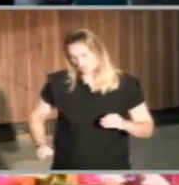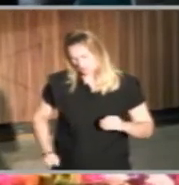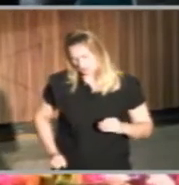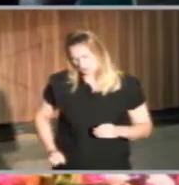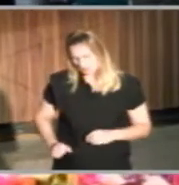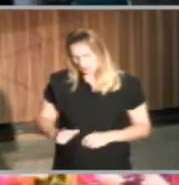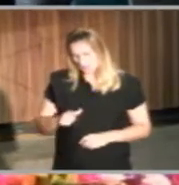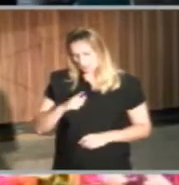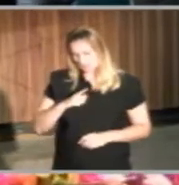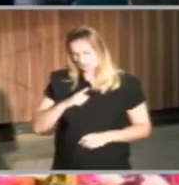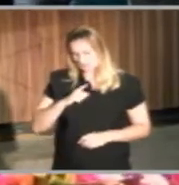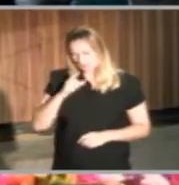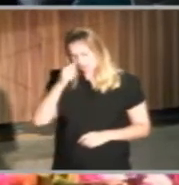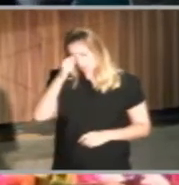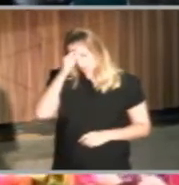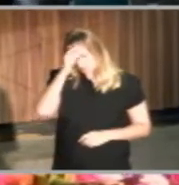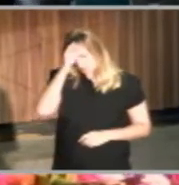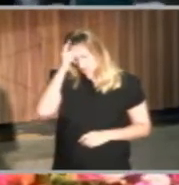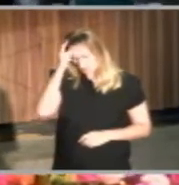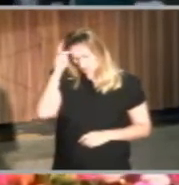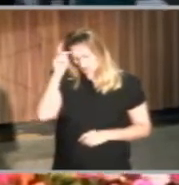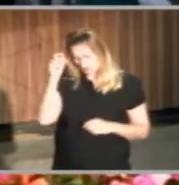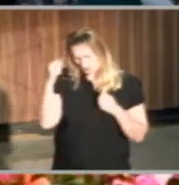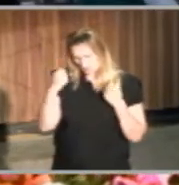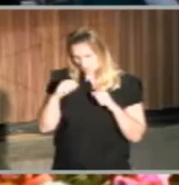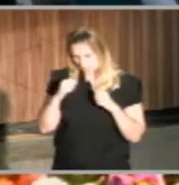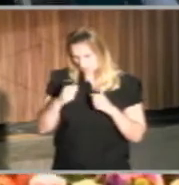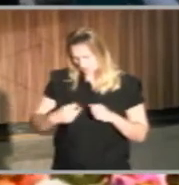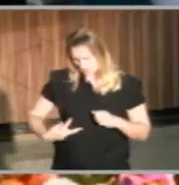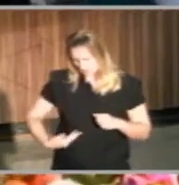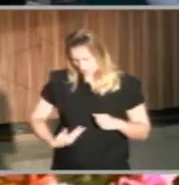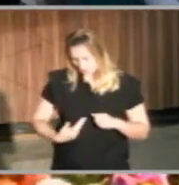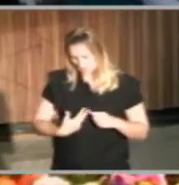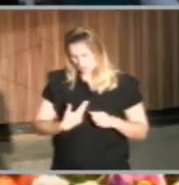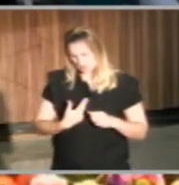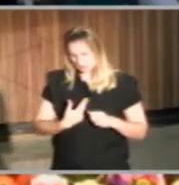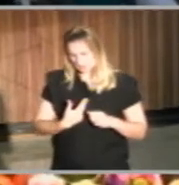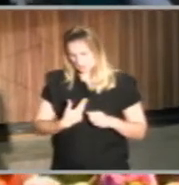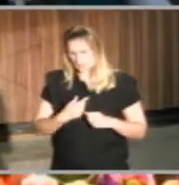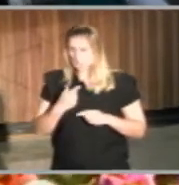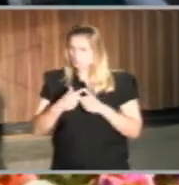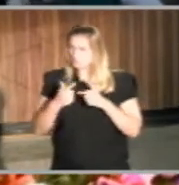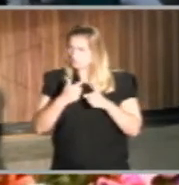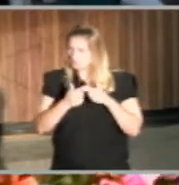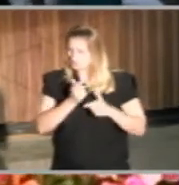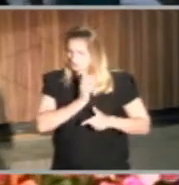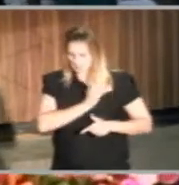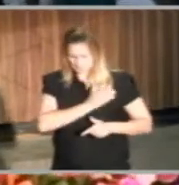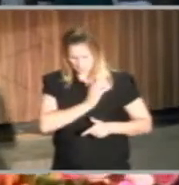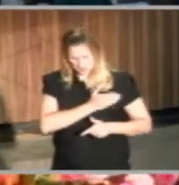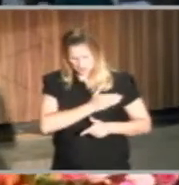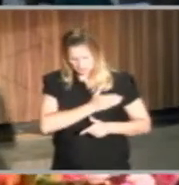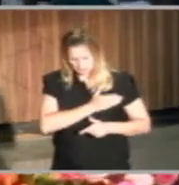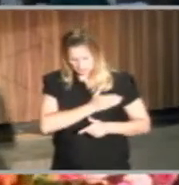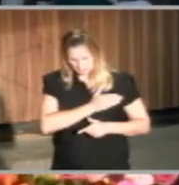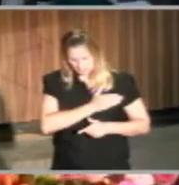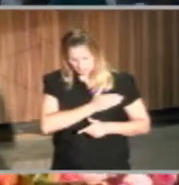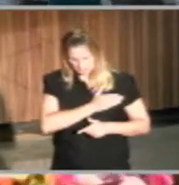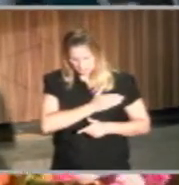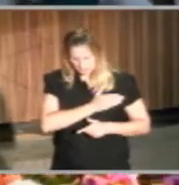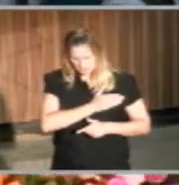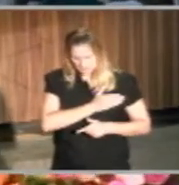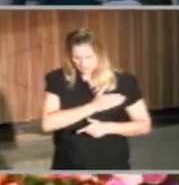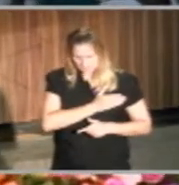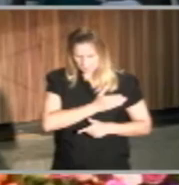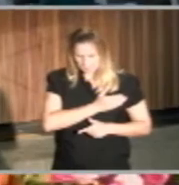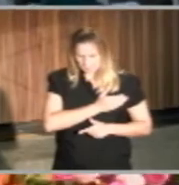tão séria. O outro que teve AVC está se recuperando graças a Ti. Problemas,